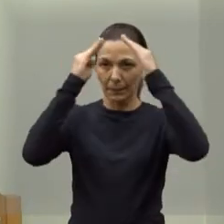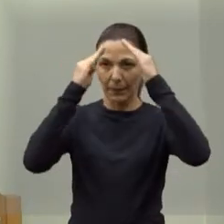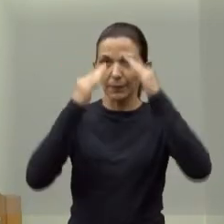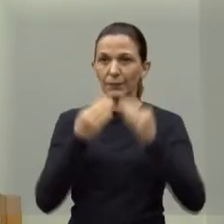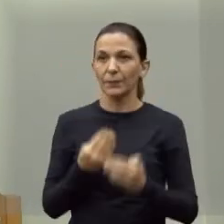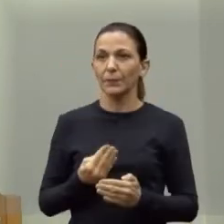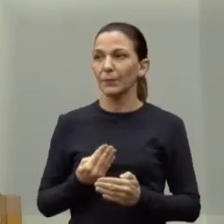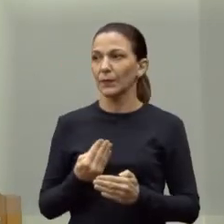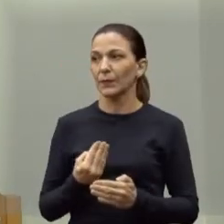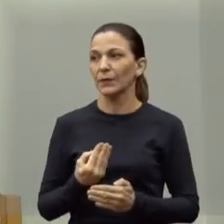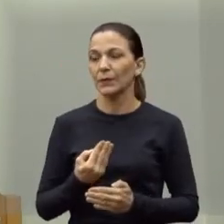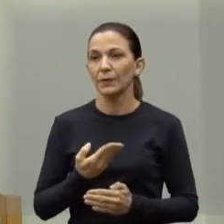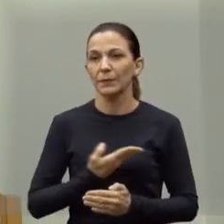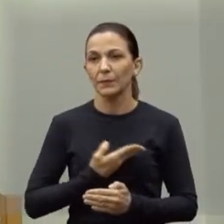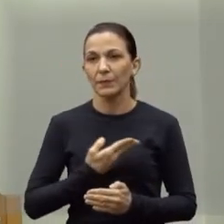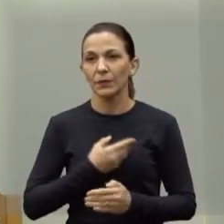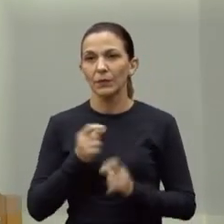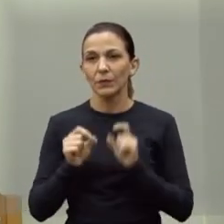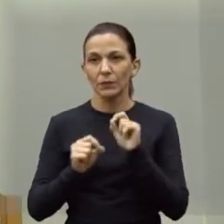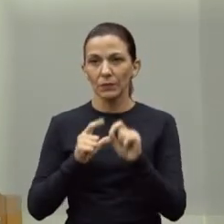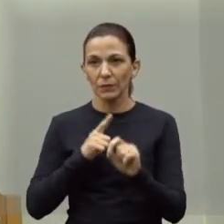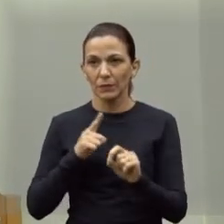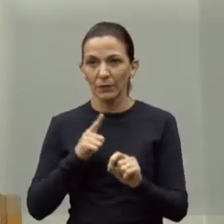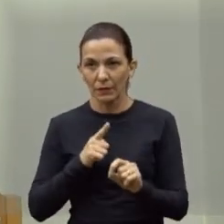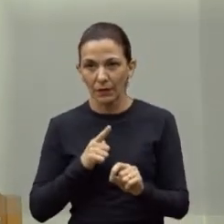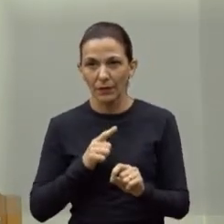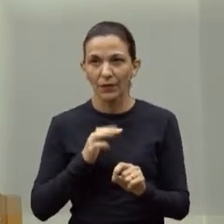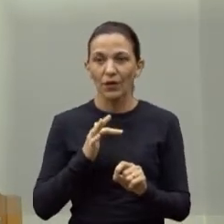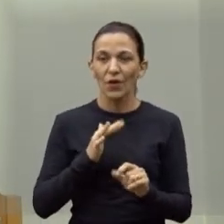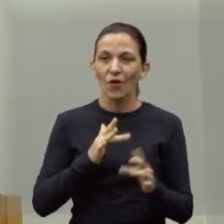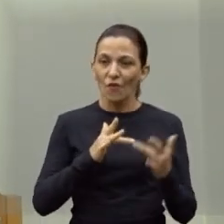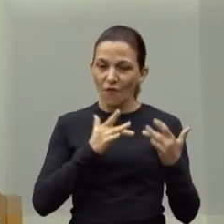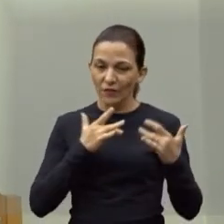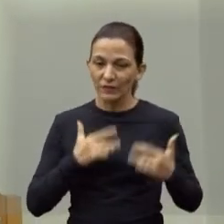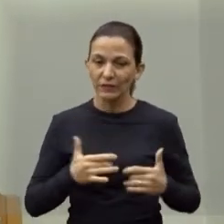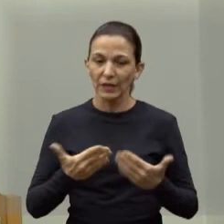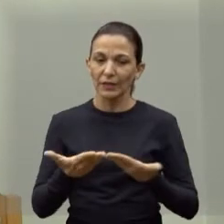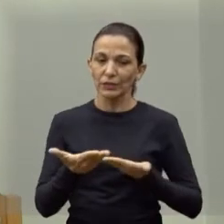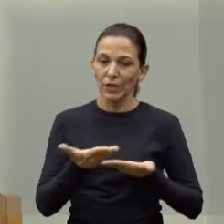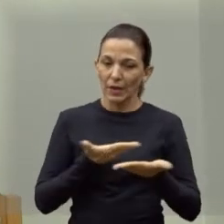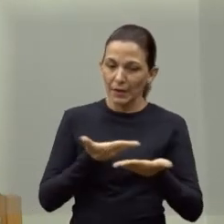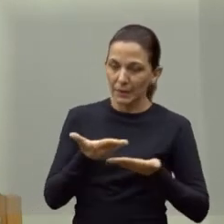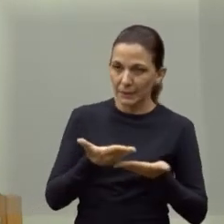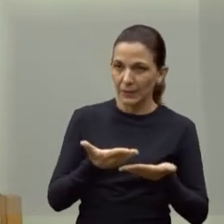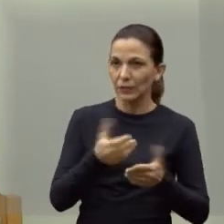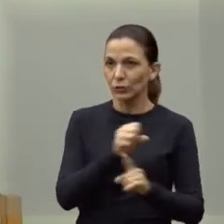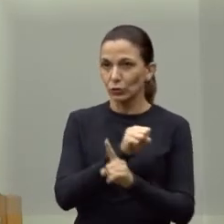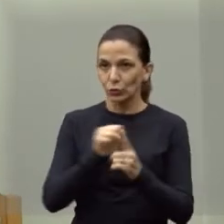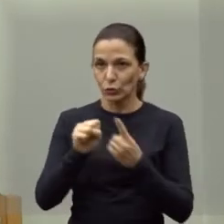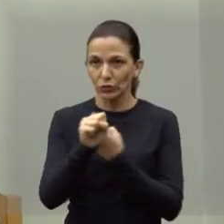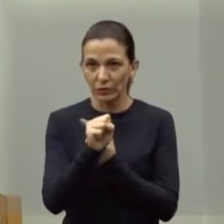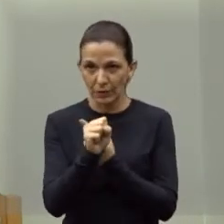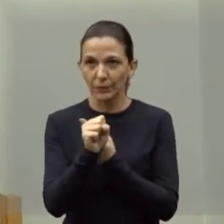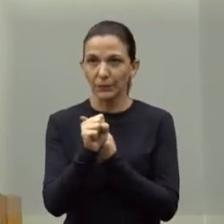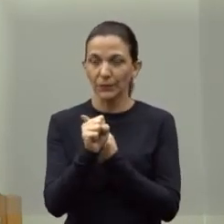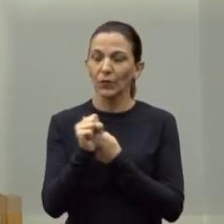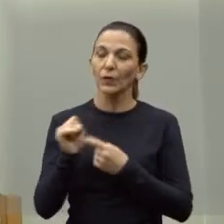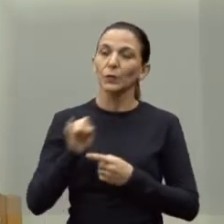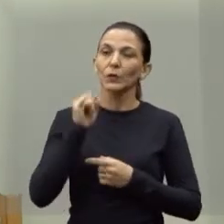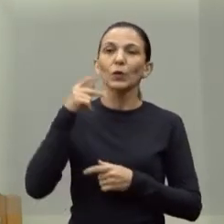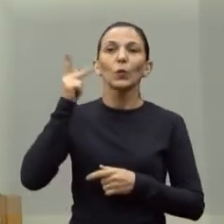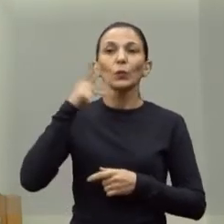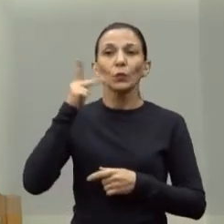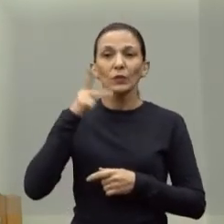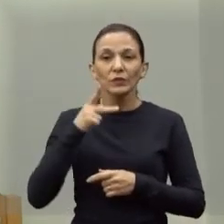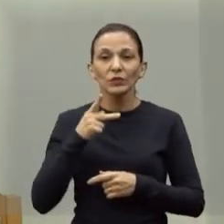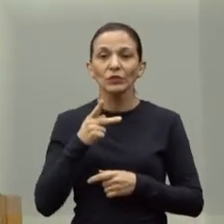publicou em cíclica fratellite sobre a Fraternidade e amizade social e reiterou sua importância da política como